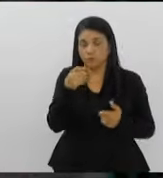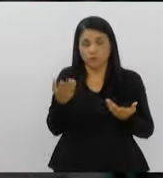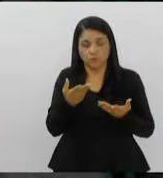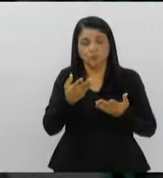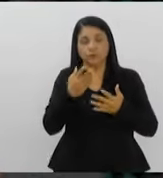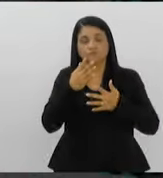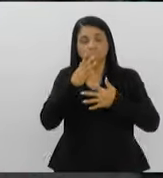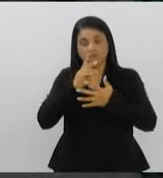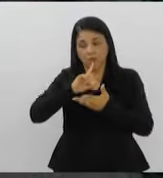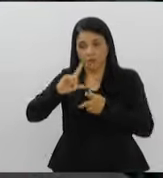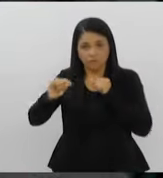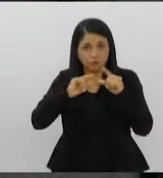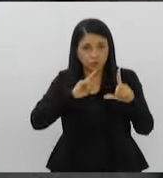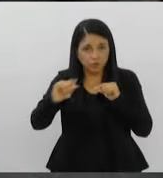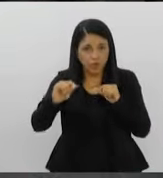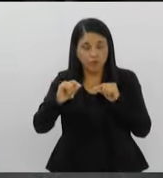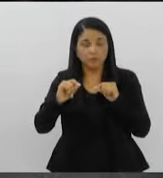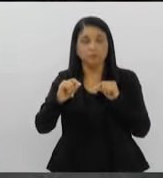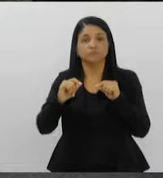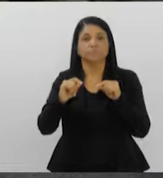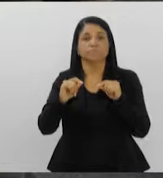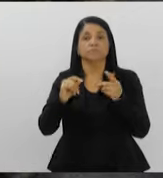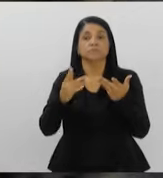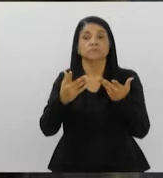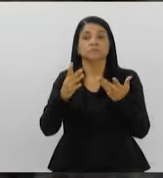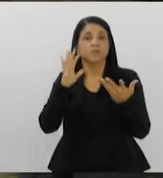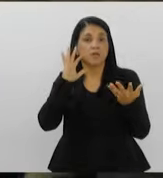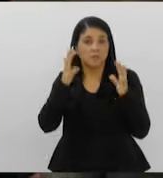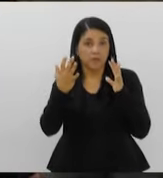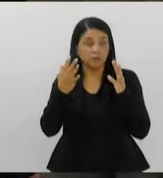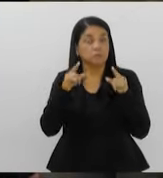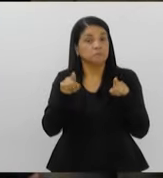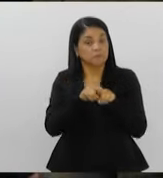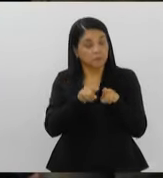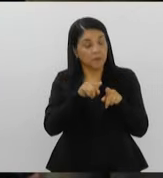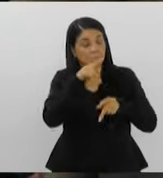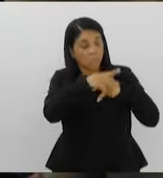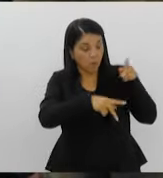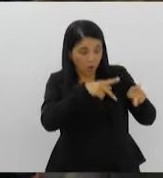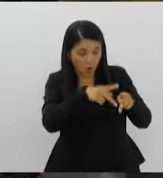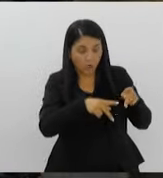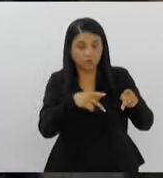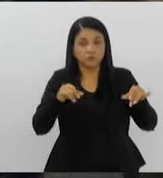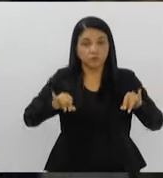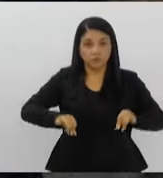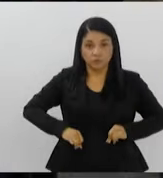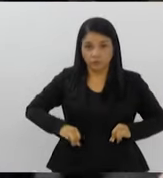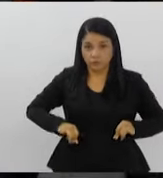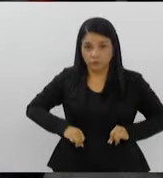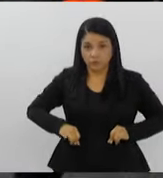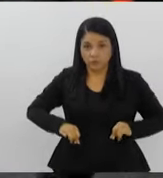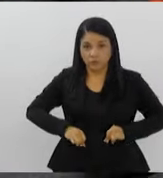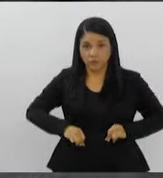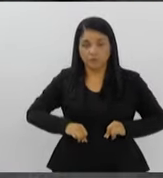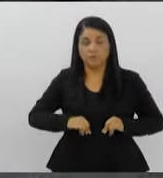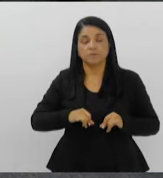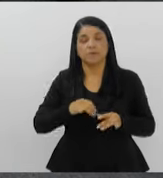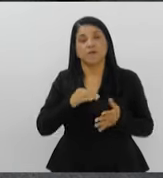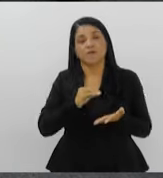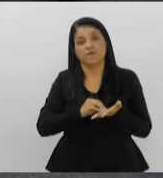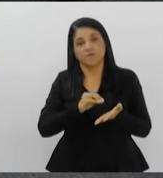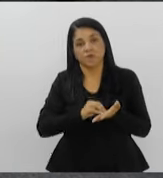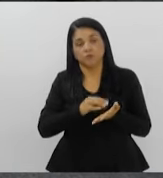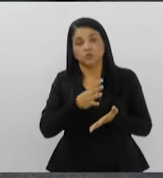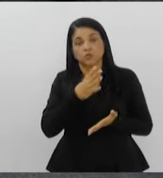refugiados climáticos, mas historicamente falamos de povos que sofrem pela ausência do reconhecimento da